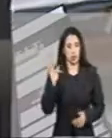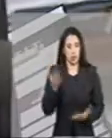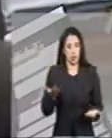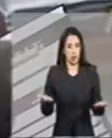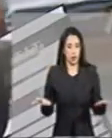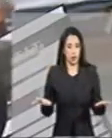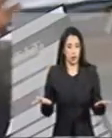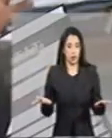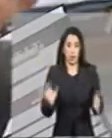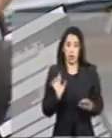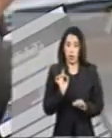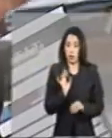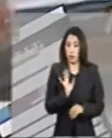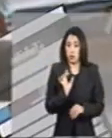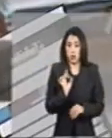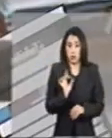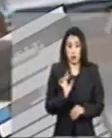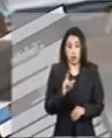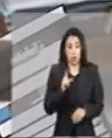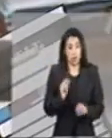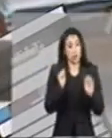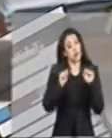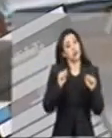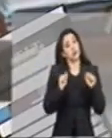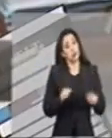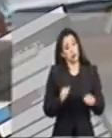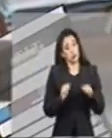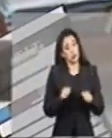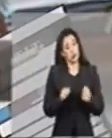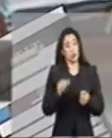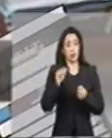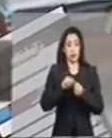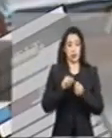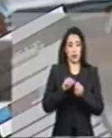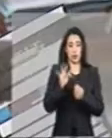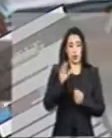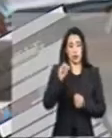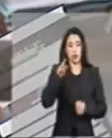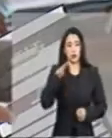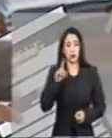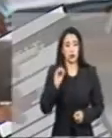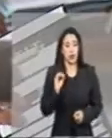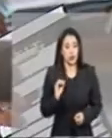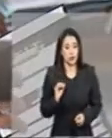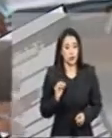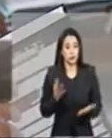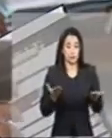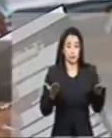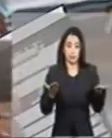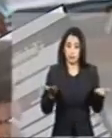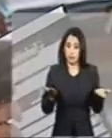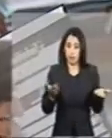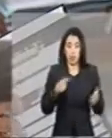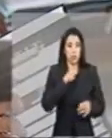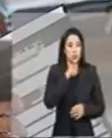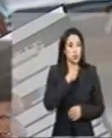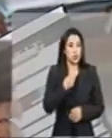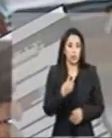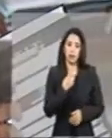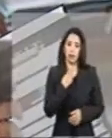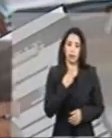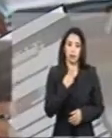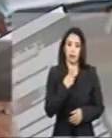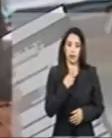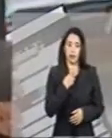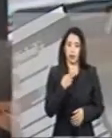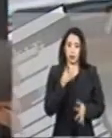E somente eles têm a prerrogativa de foro. E ninguém pode postular em